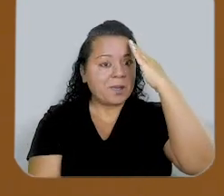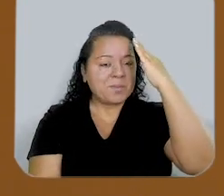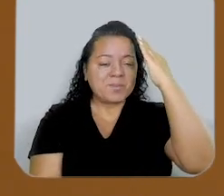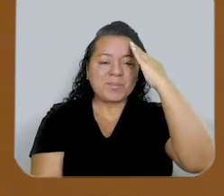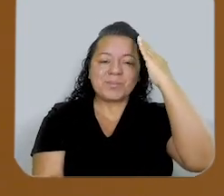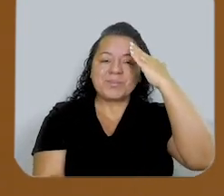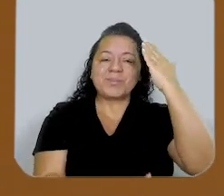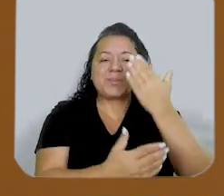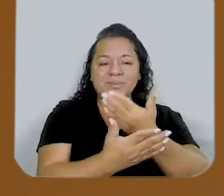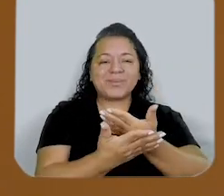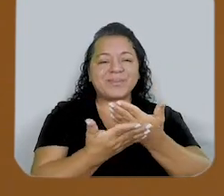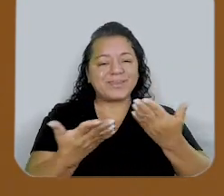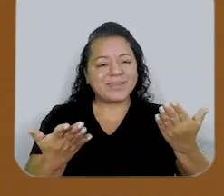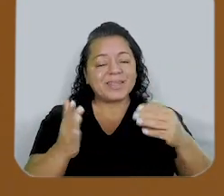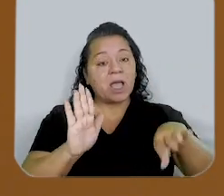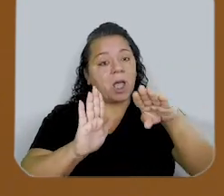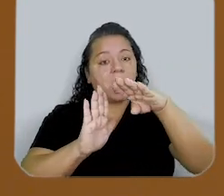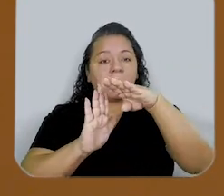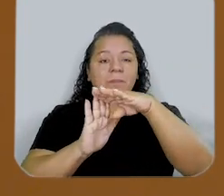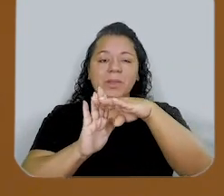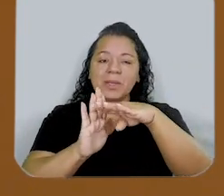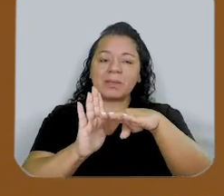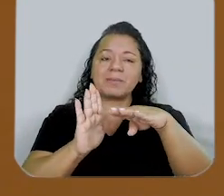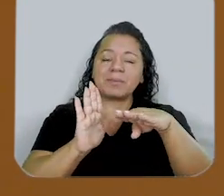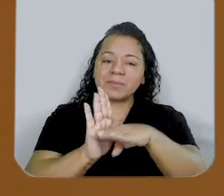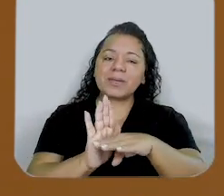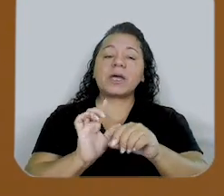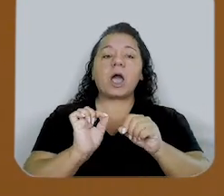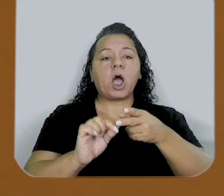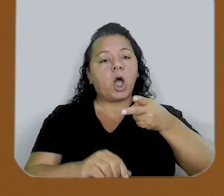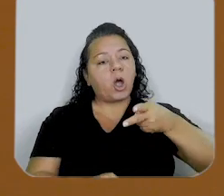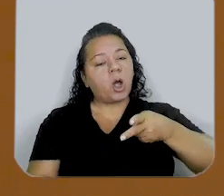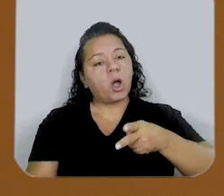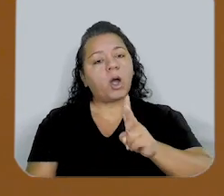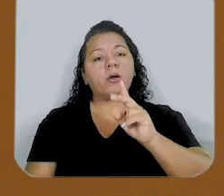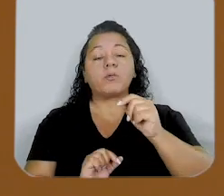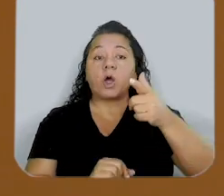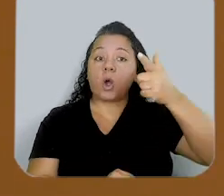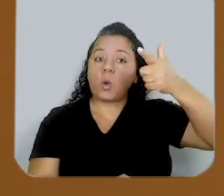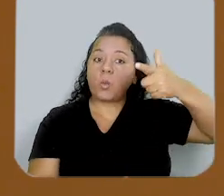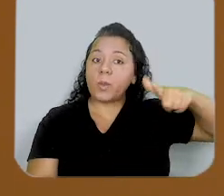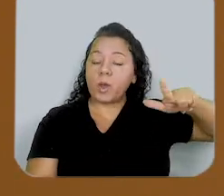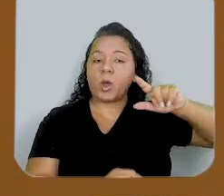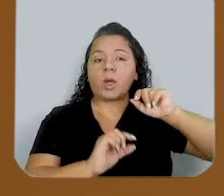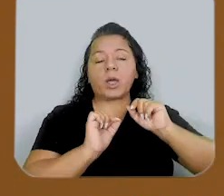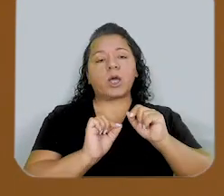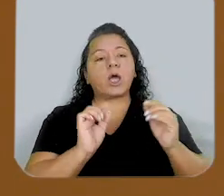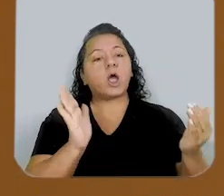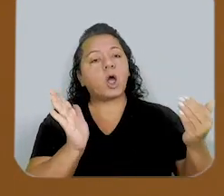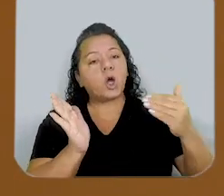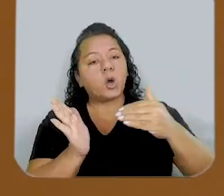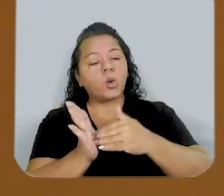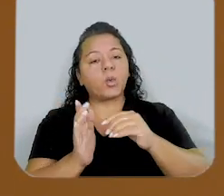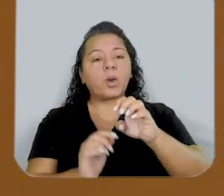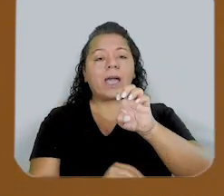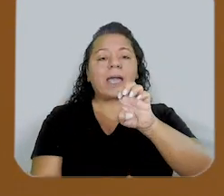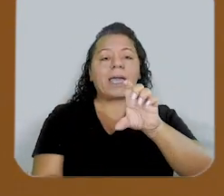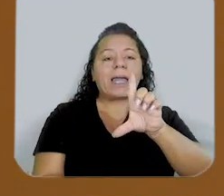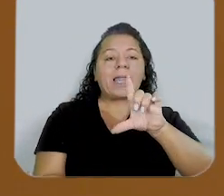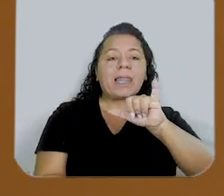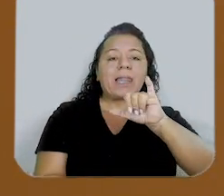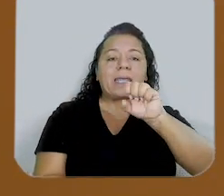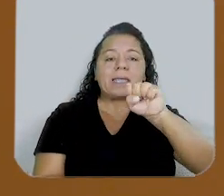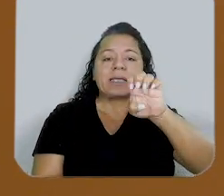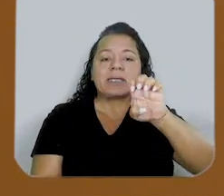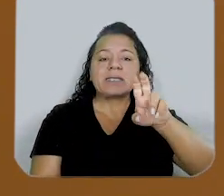do nosso festival hoje. A nossa programação continua. O próximo e último episódio a gente vai contar com Eliseu Braga, ele